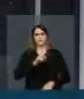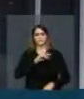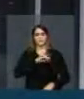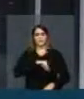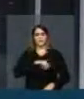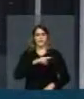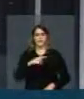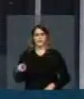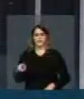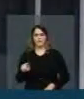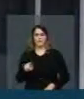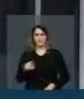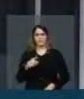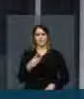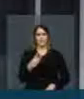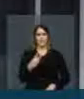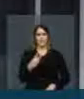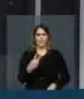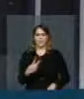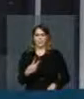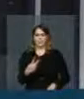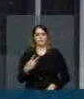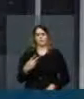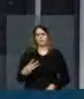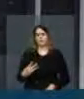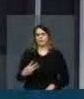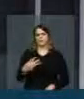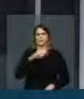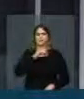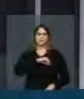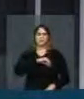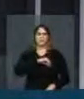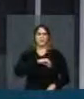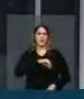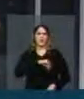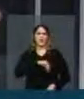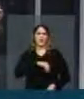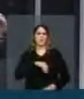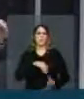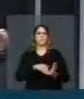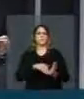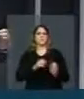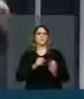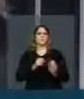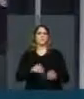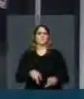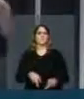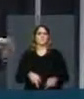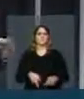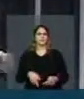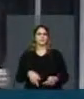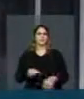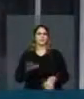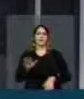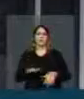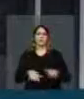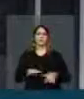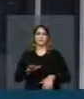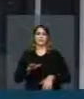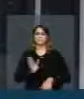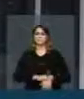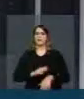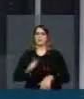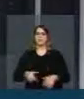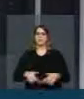dois salários, três salários de aposentadoria. Para mim, esta talvez seja a grande luta dos próximos